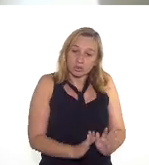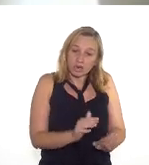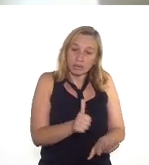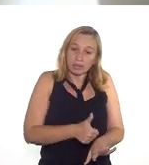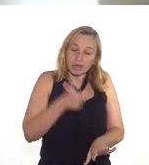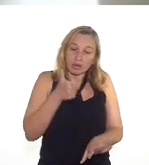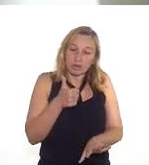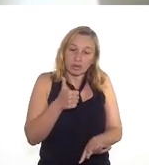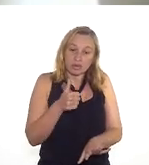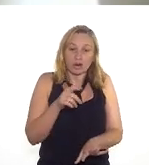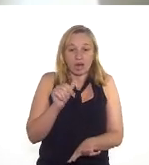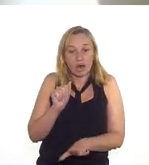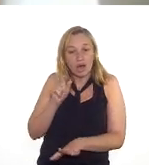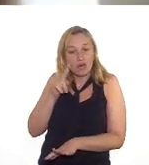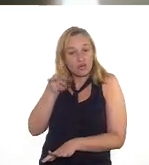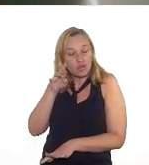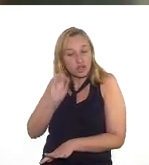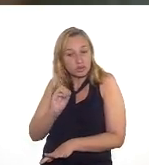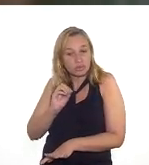melhor é o Alfredo Renault mesmo.